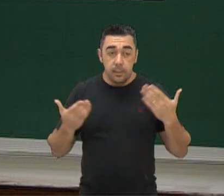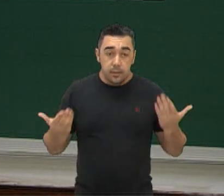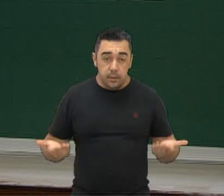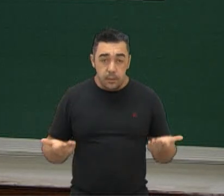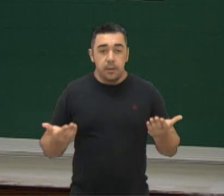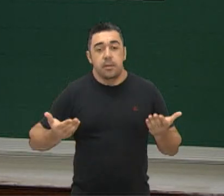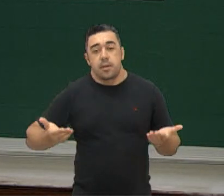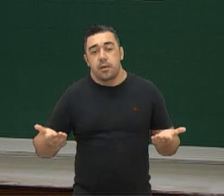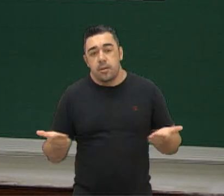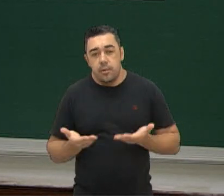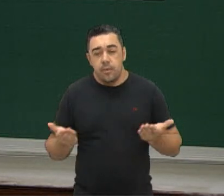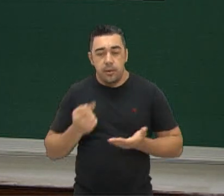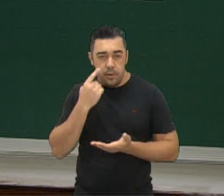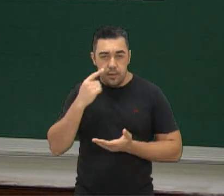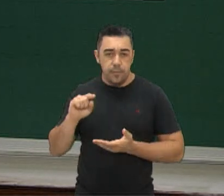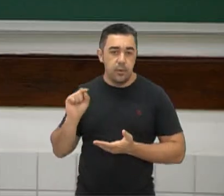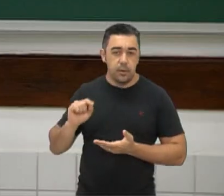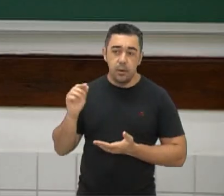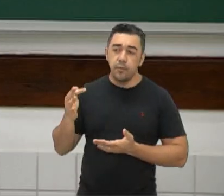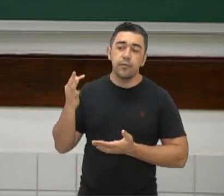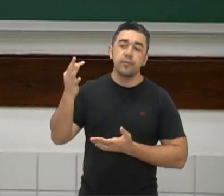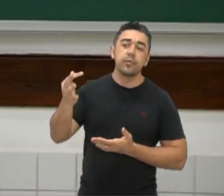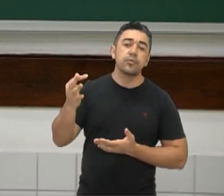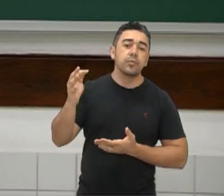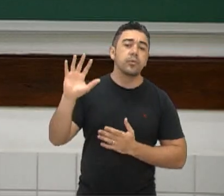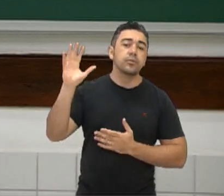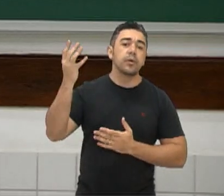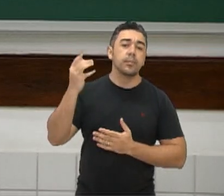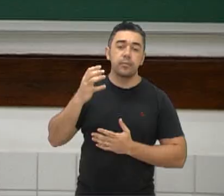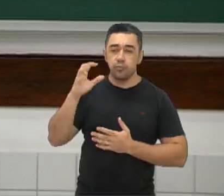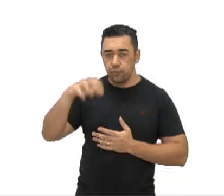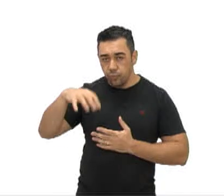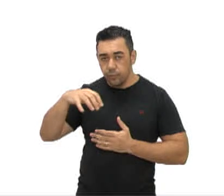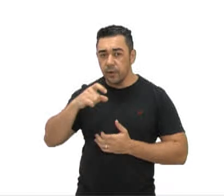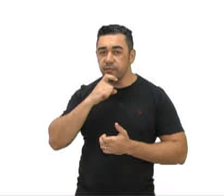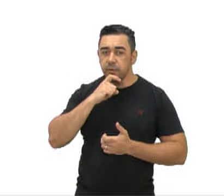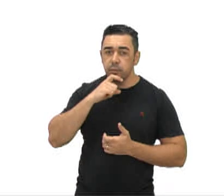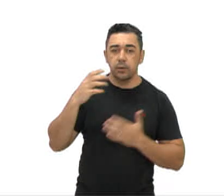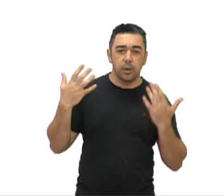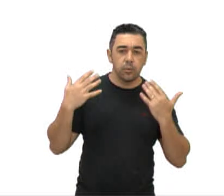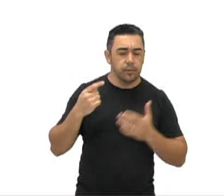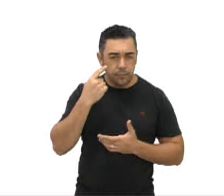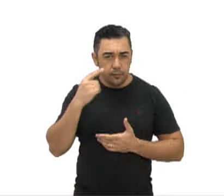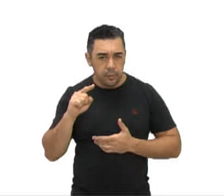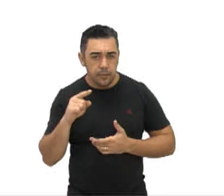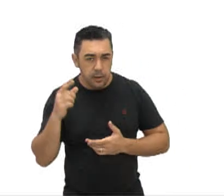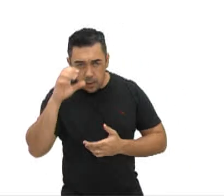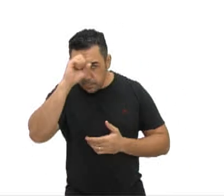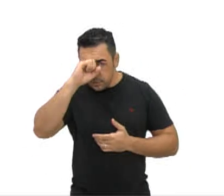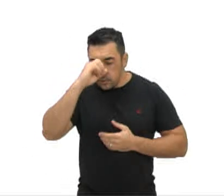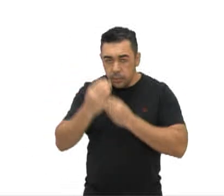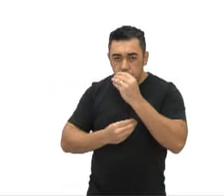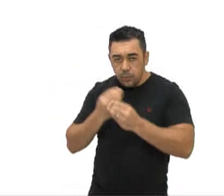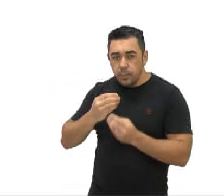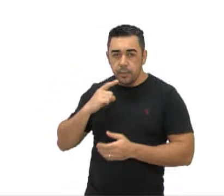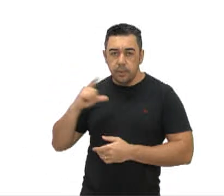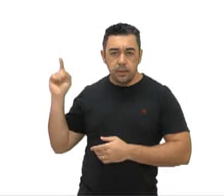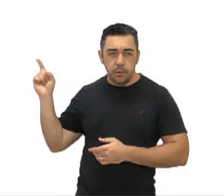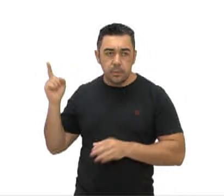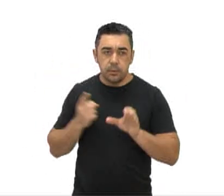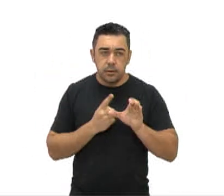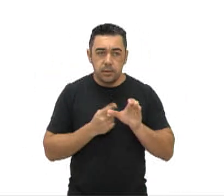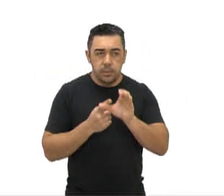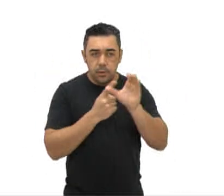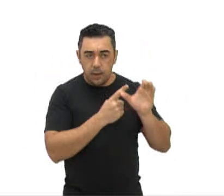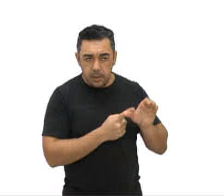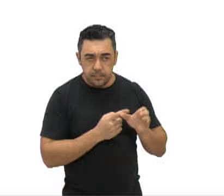ver, então, sobre la previsión de tiempo. Vamos a ver a previsão do tempo para algumas cidades.